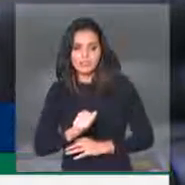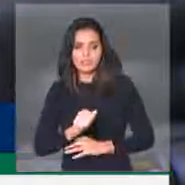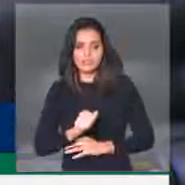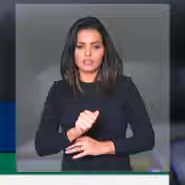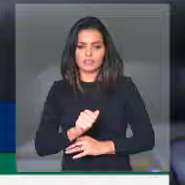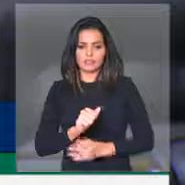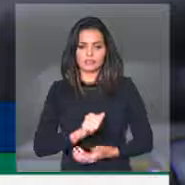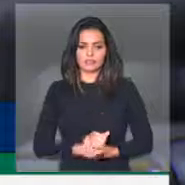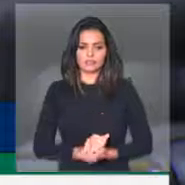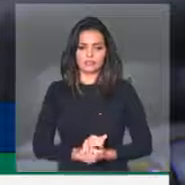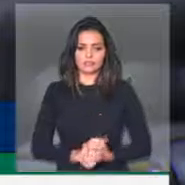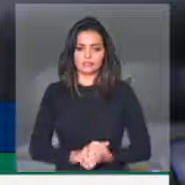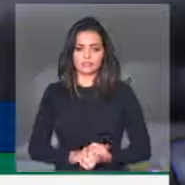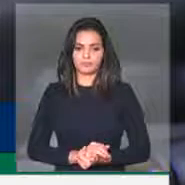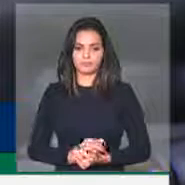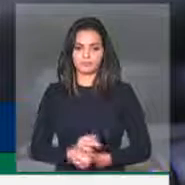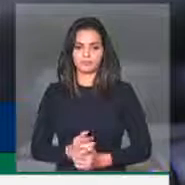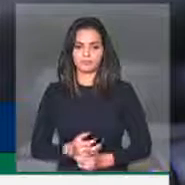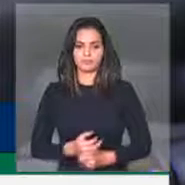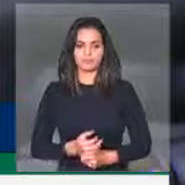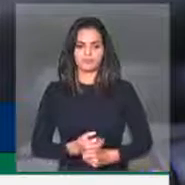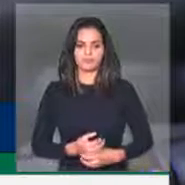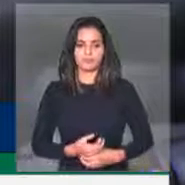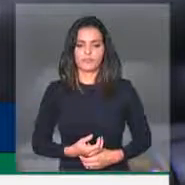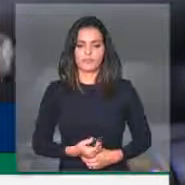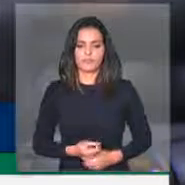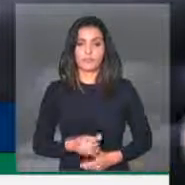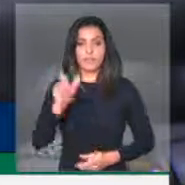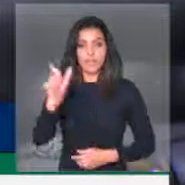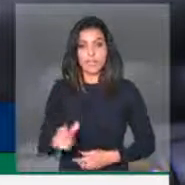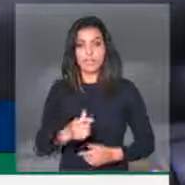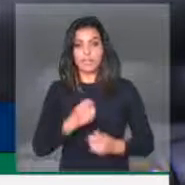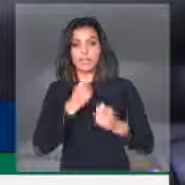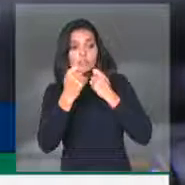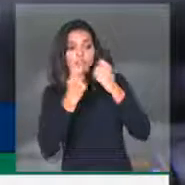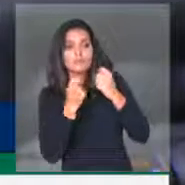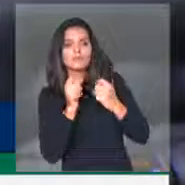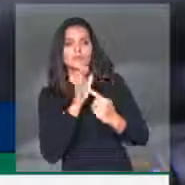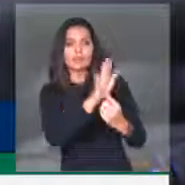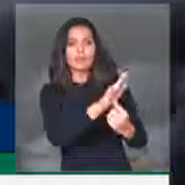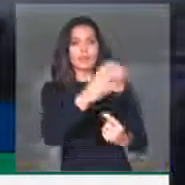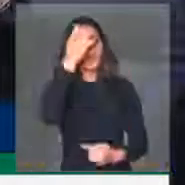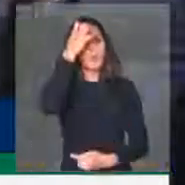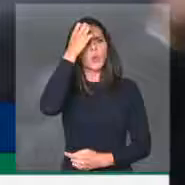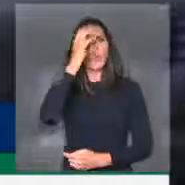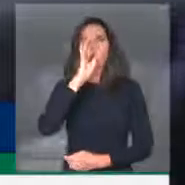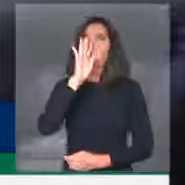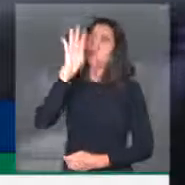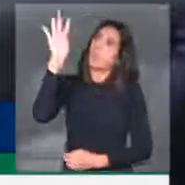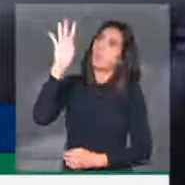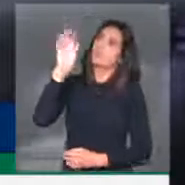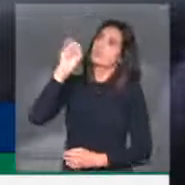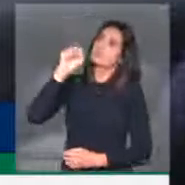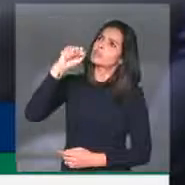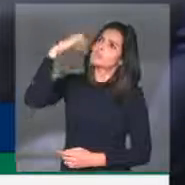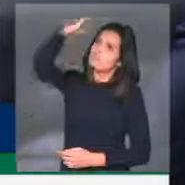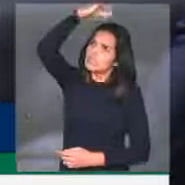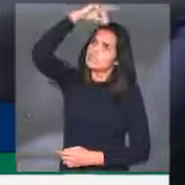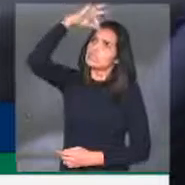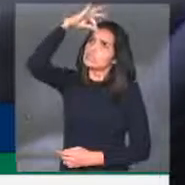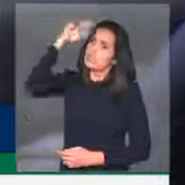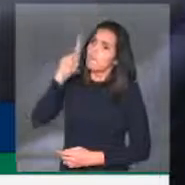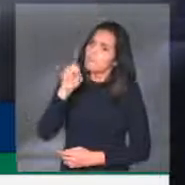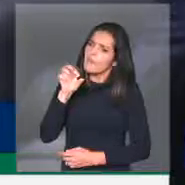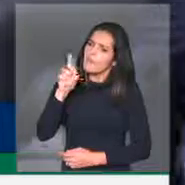um mandato, deu entrevista culpando São Pedro, às vezes o povo.